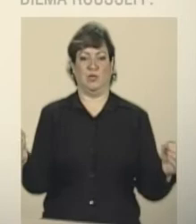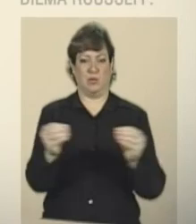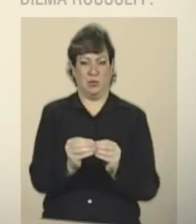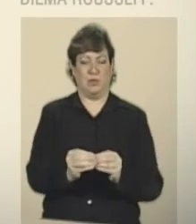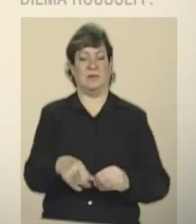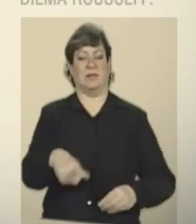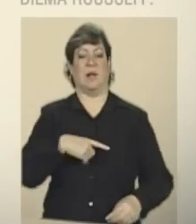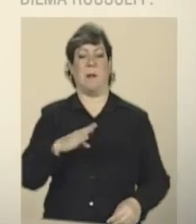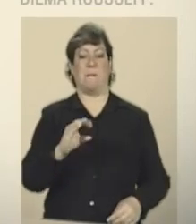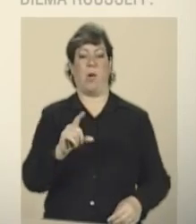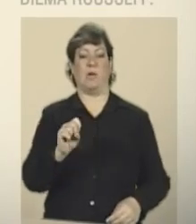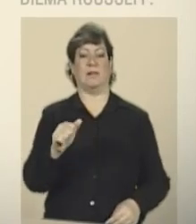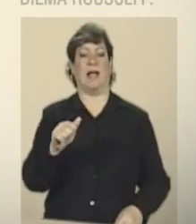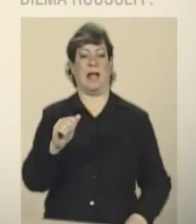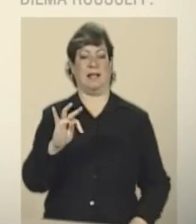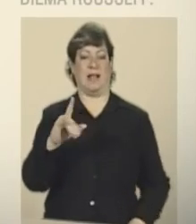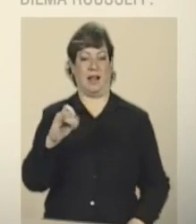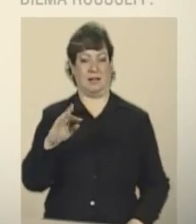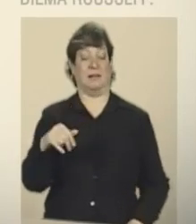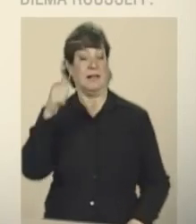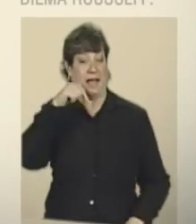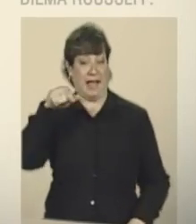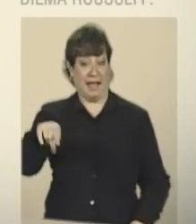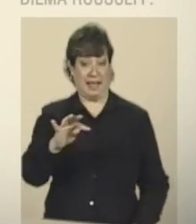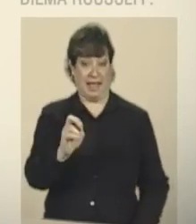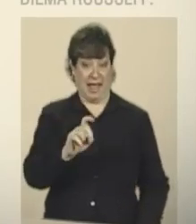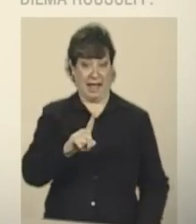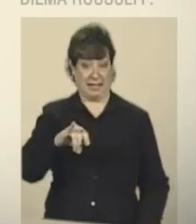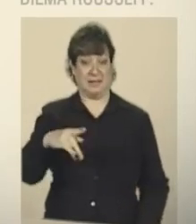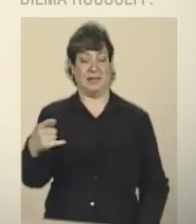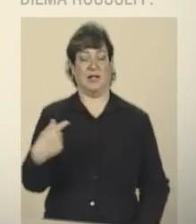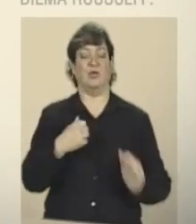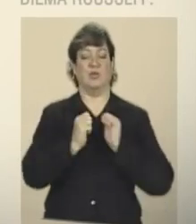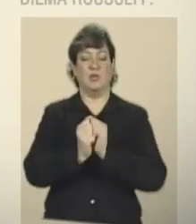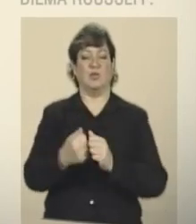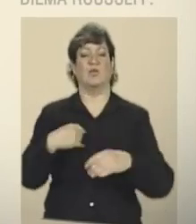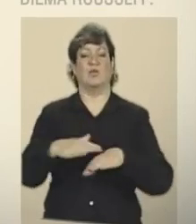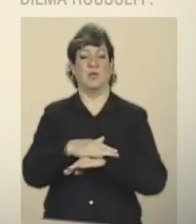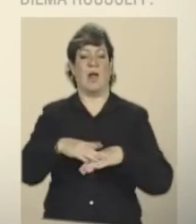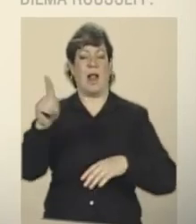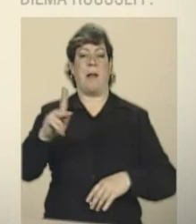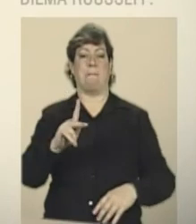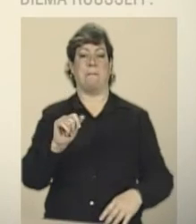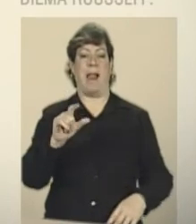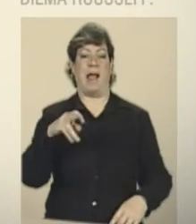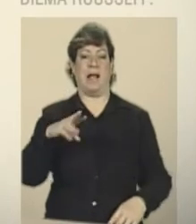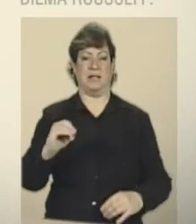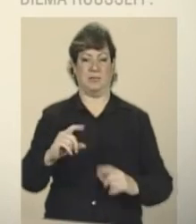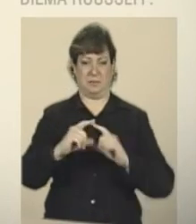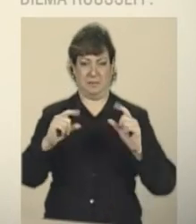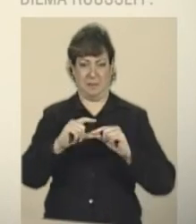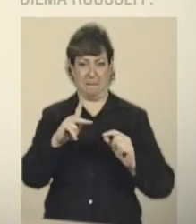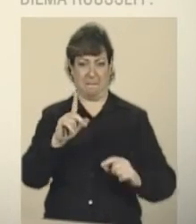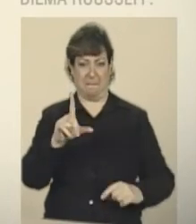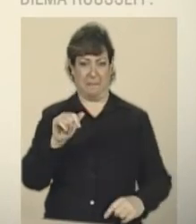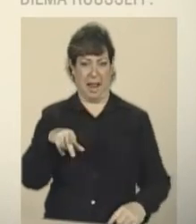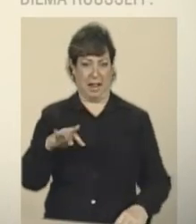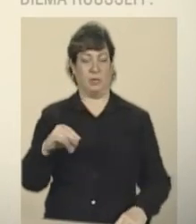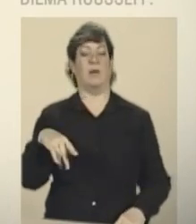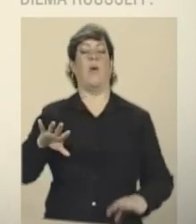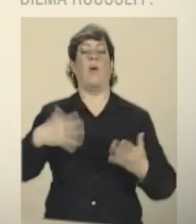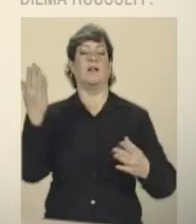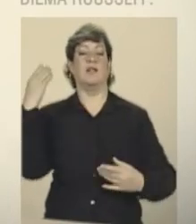a Terezinha Esteve comigo Luciano lá no Palácio do Planalto quando nossos atletas voltaram dos jogos